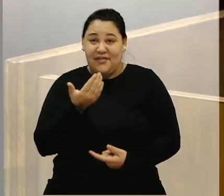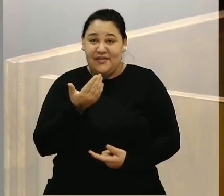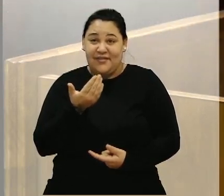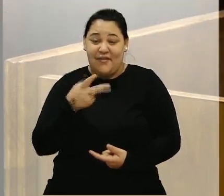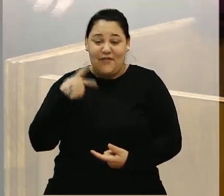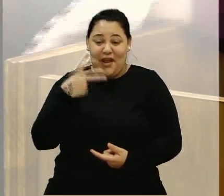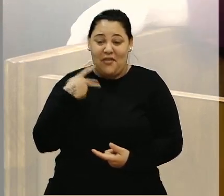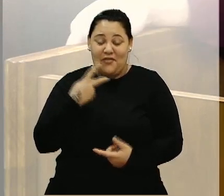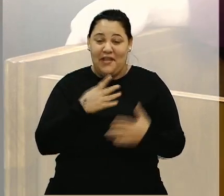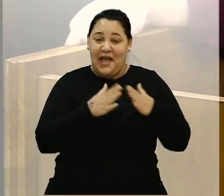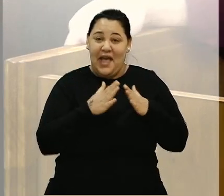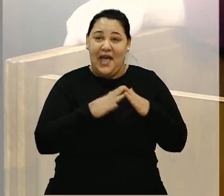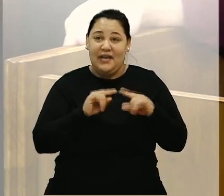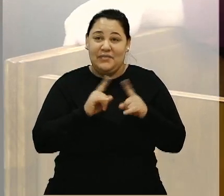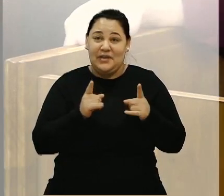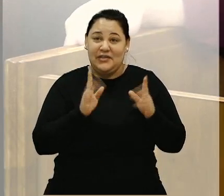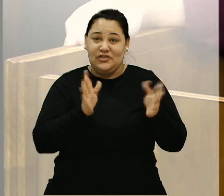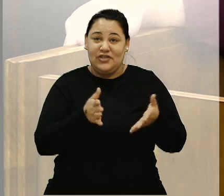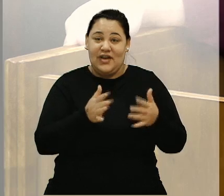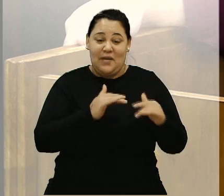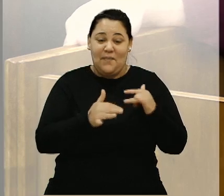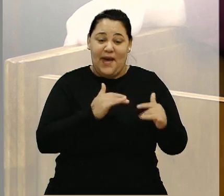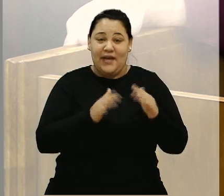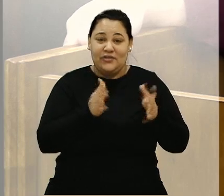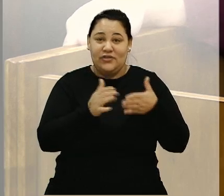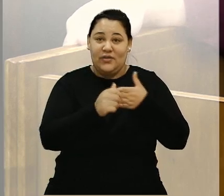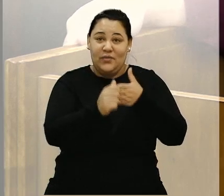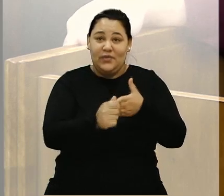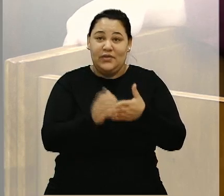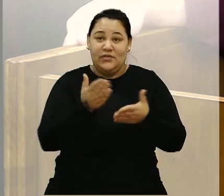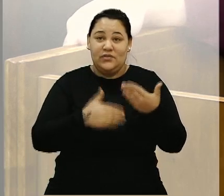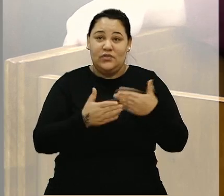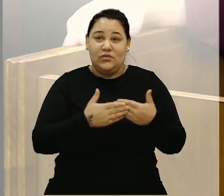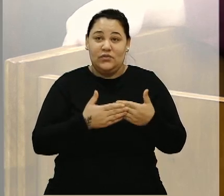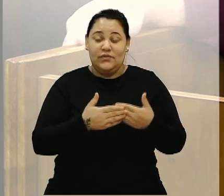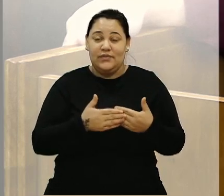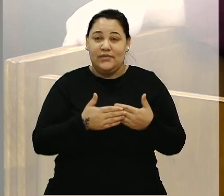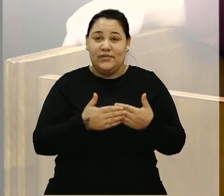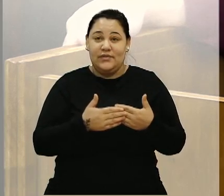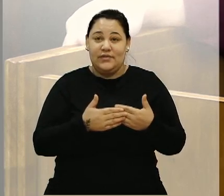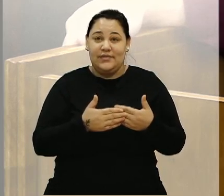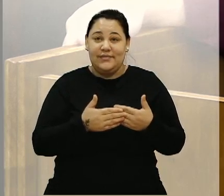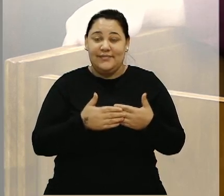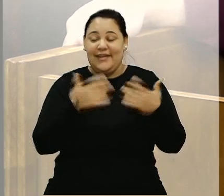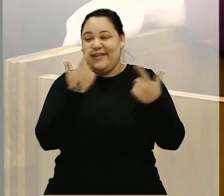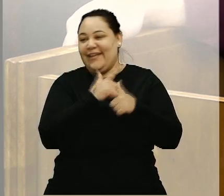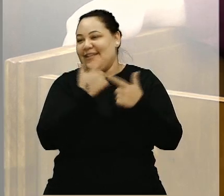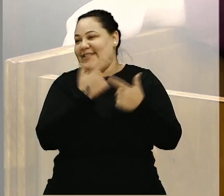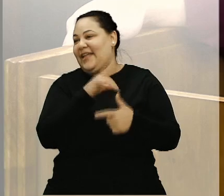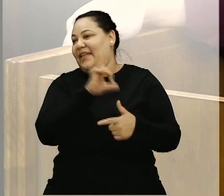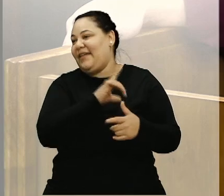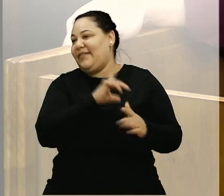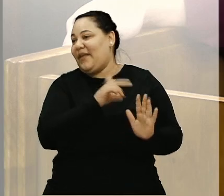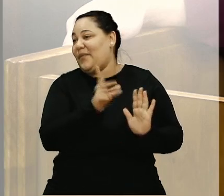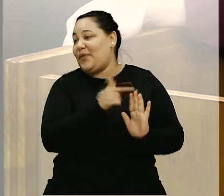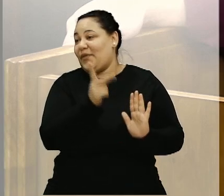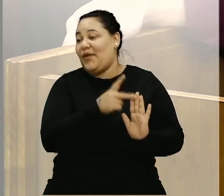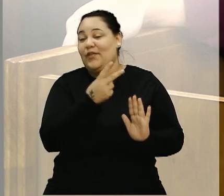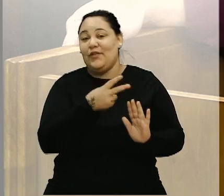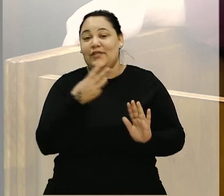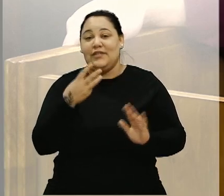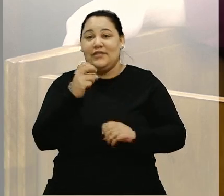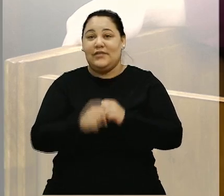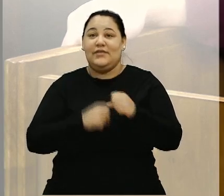de repente já foi lá, as máquinas já estão acompanhando. Engraçado que eu tenho os protocolos de 2, 3, 4